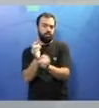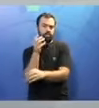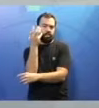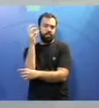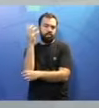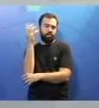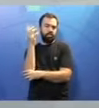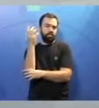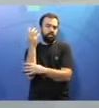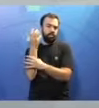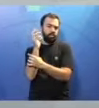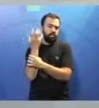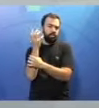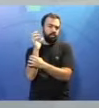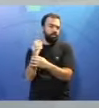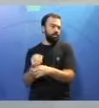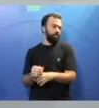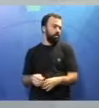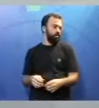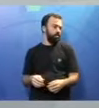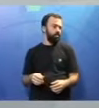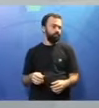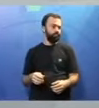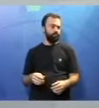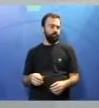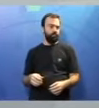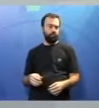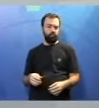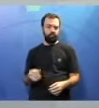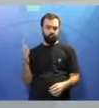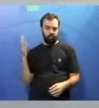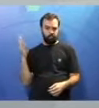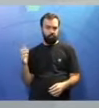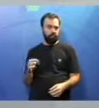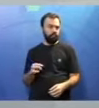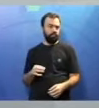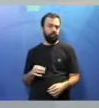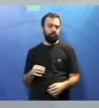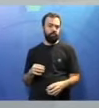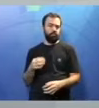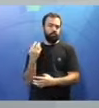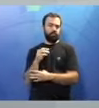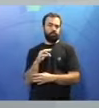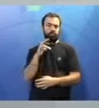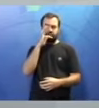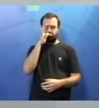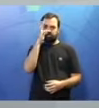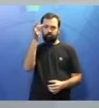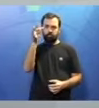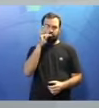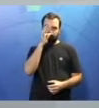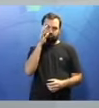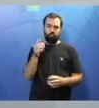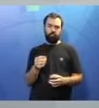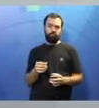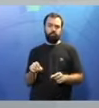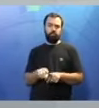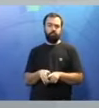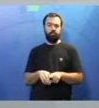gimnospermas, dentre vários exemplos, o pinheiro do Paraná, e angiospermas, as plantas que produzem flores e frutos.